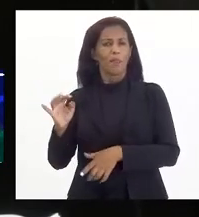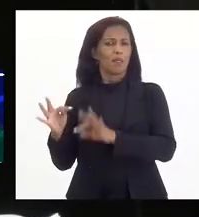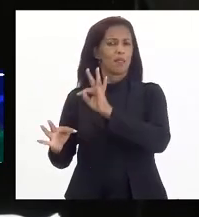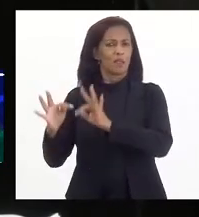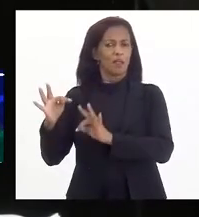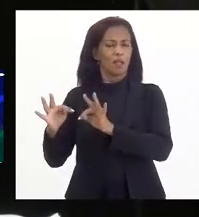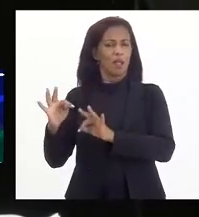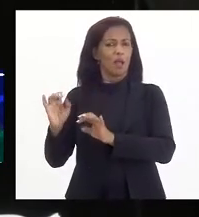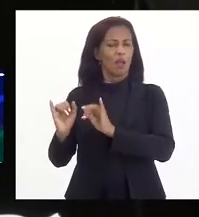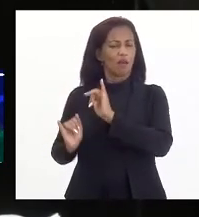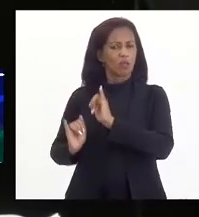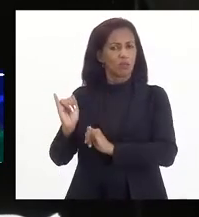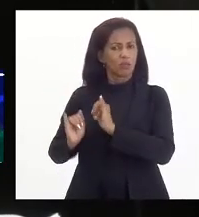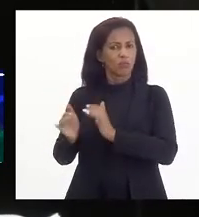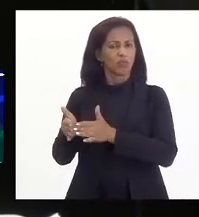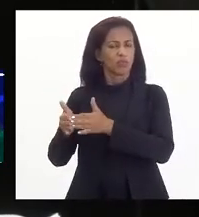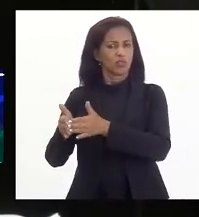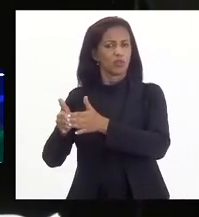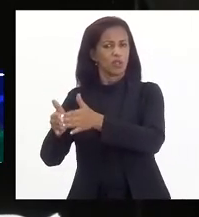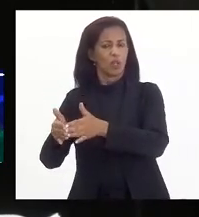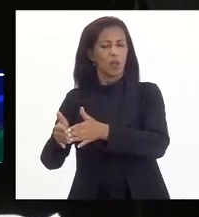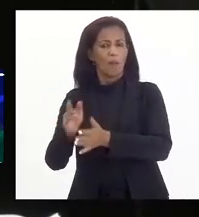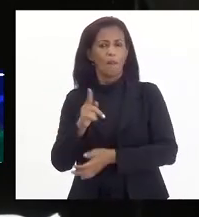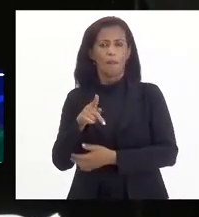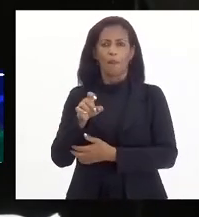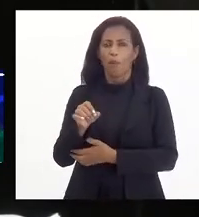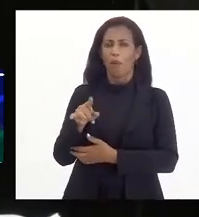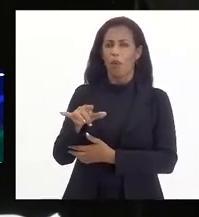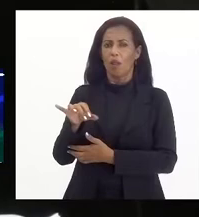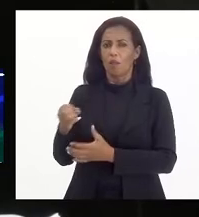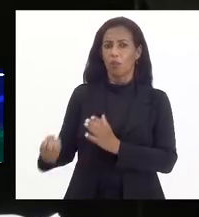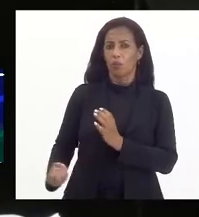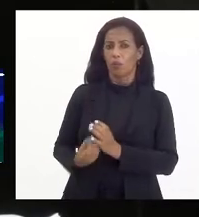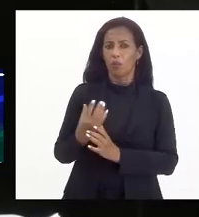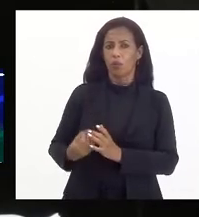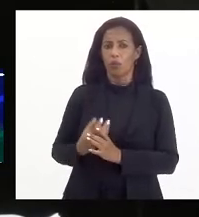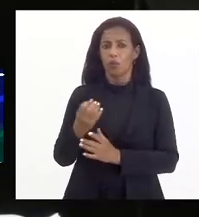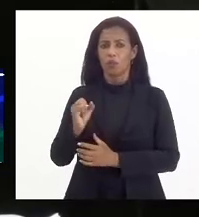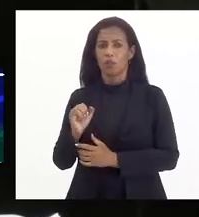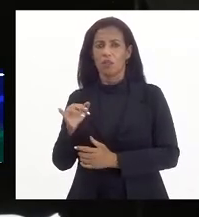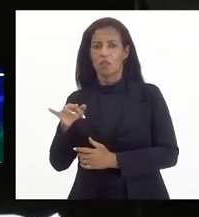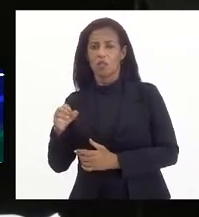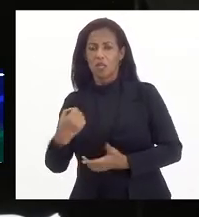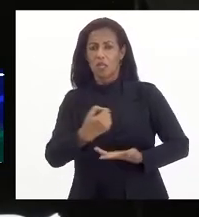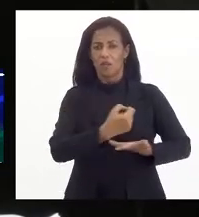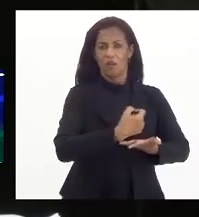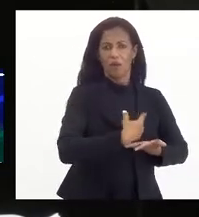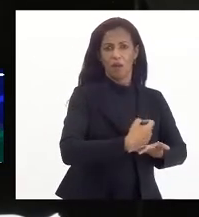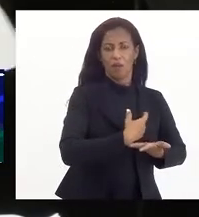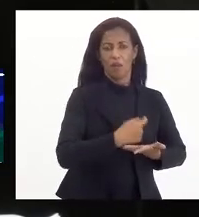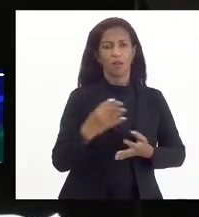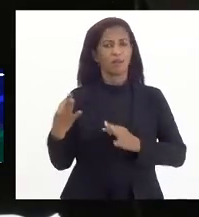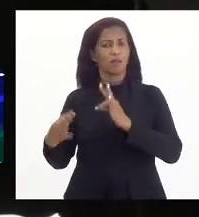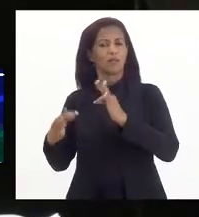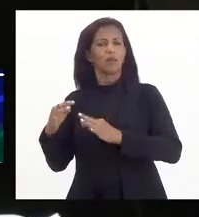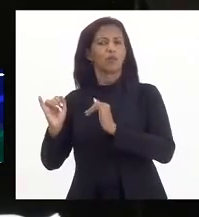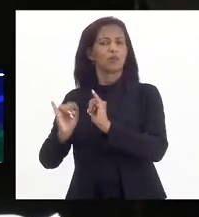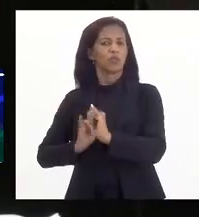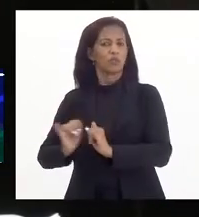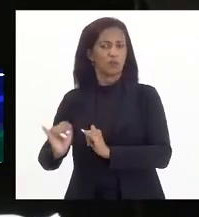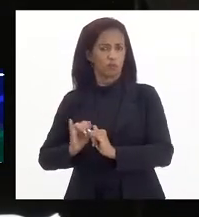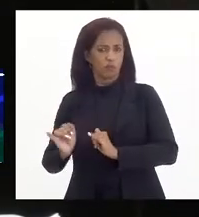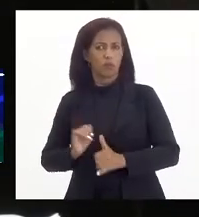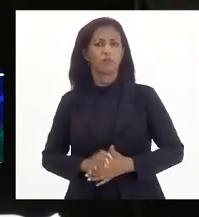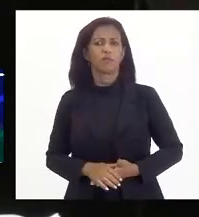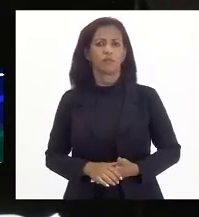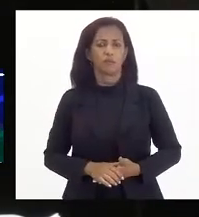colchão naval tradução naval polímeros produção Siderúrgica produção farmax e tecnologia da informação